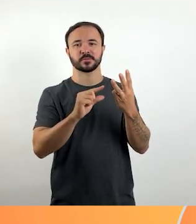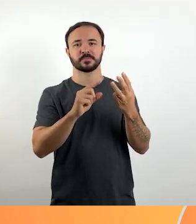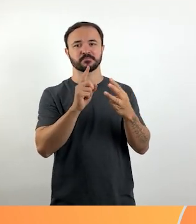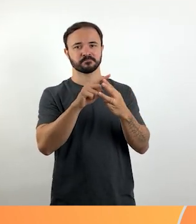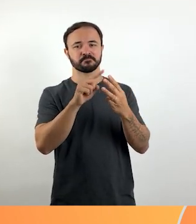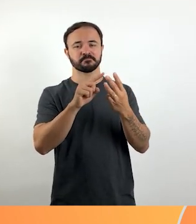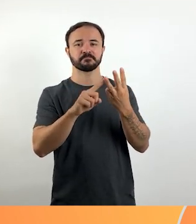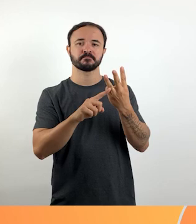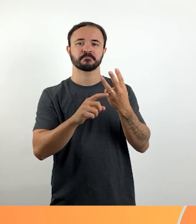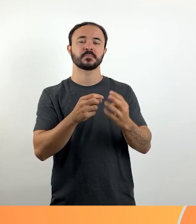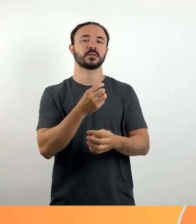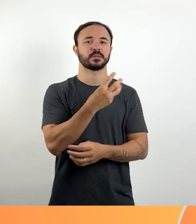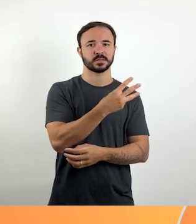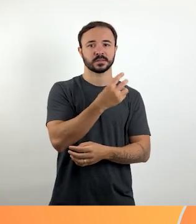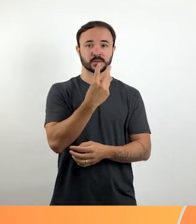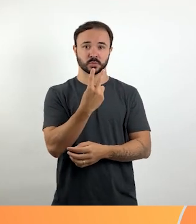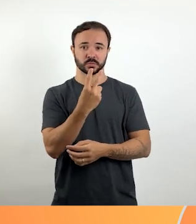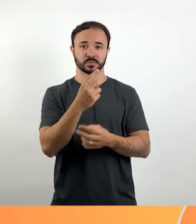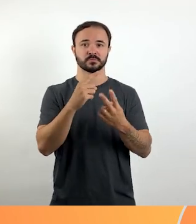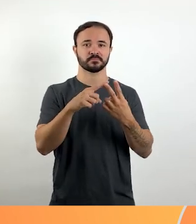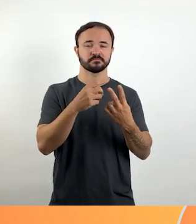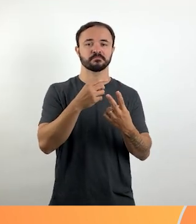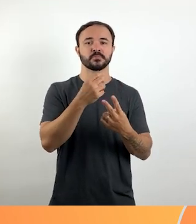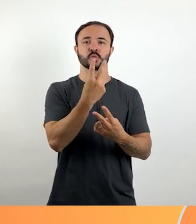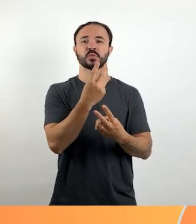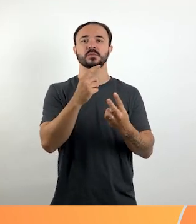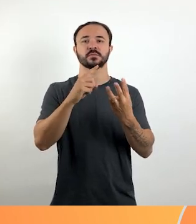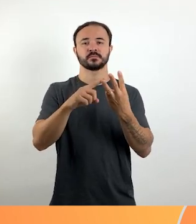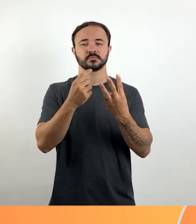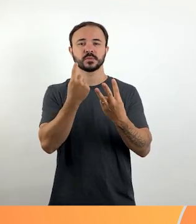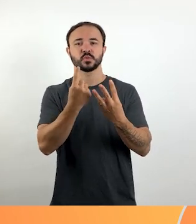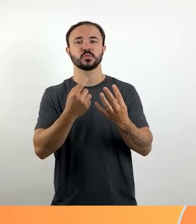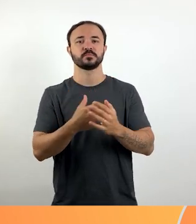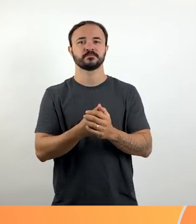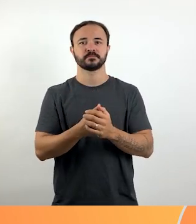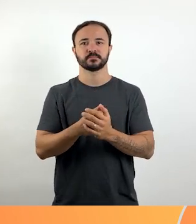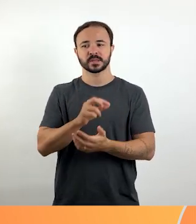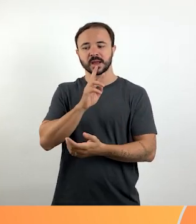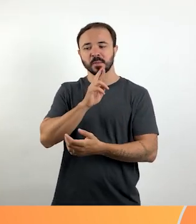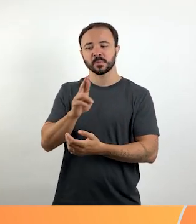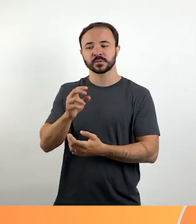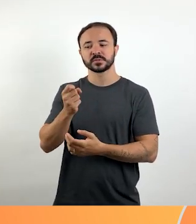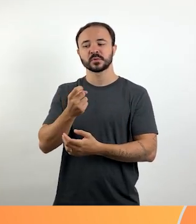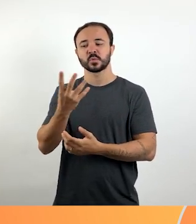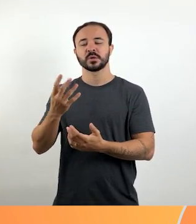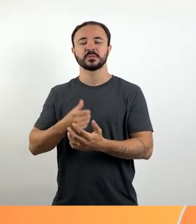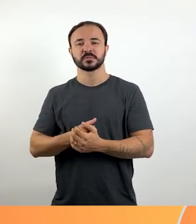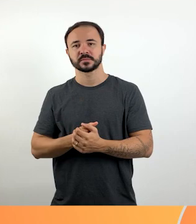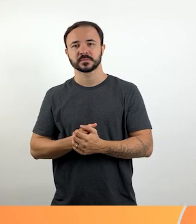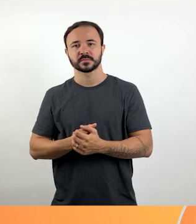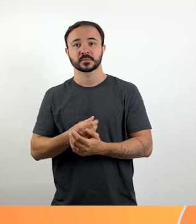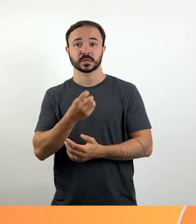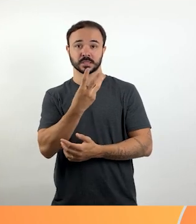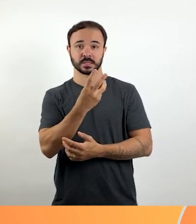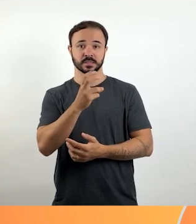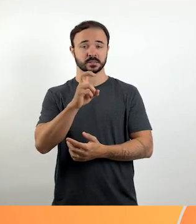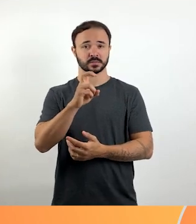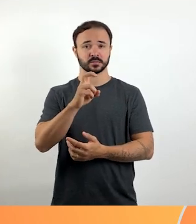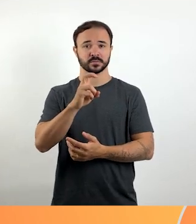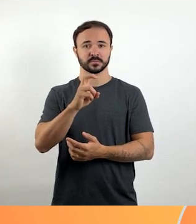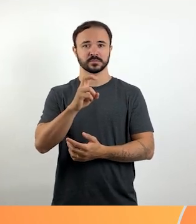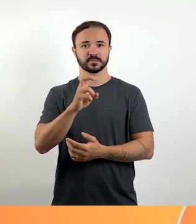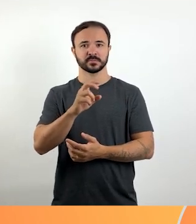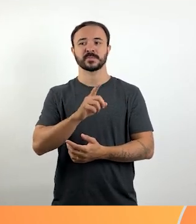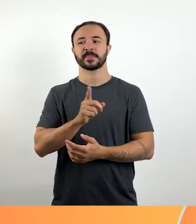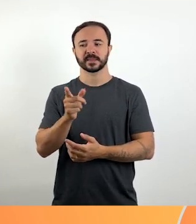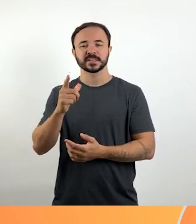esses daqui, 32, 2 e 1, que aí vai estar dando o valor de 35. E 35 nós